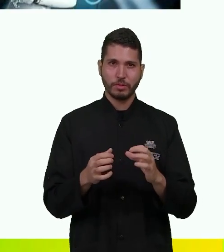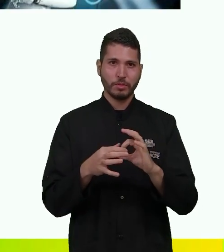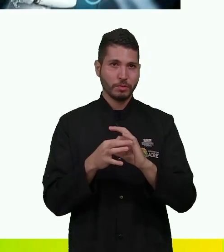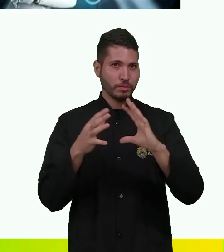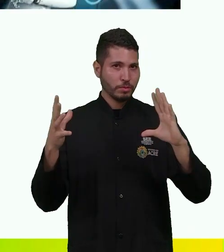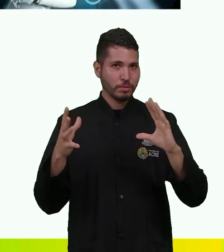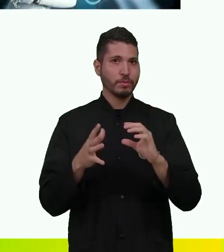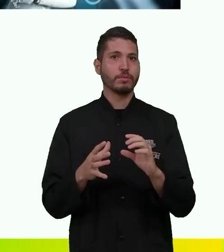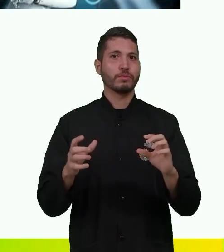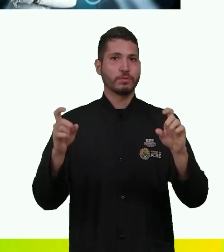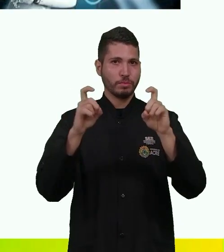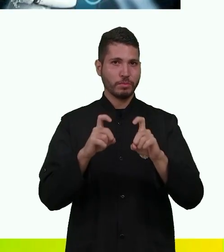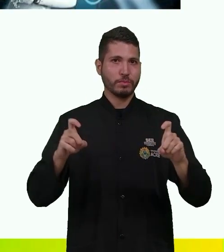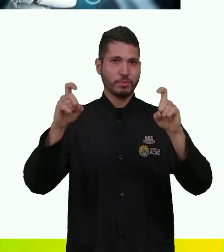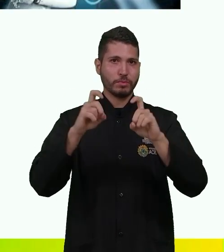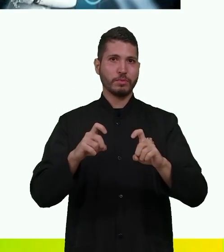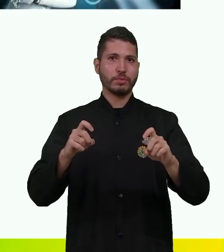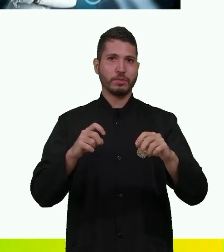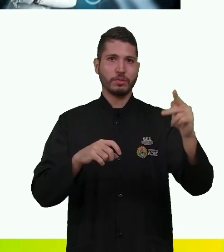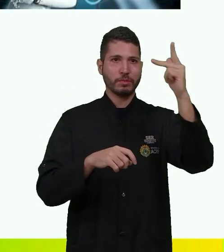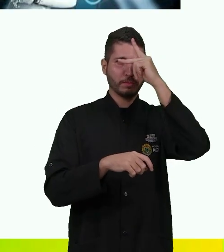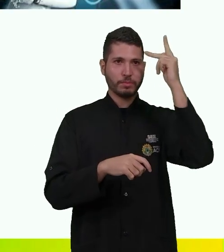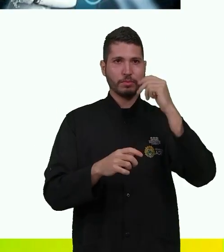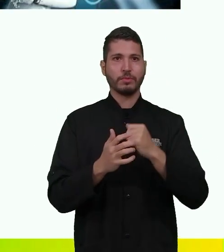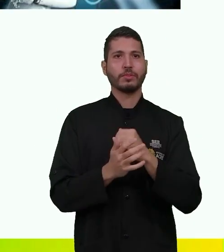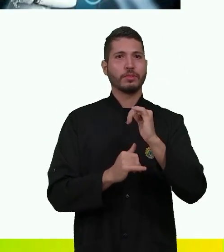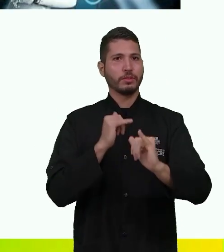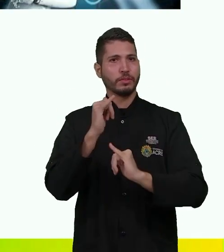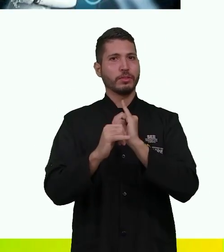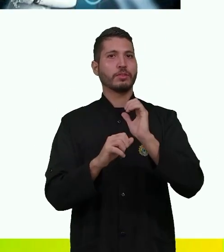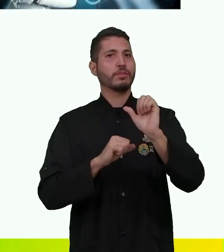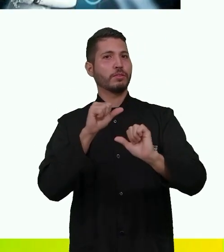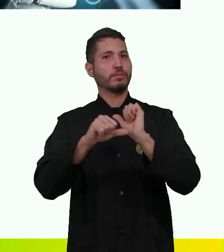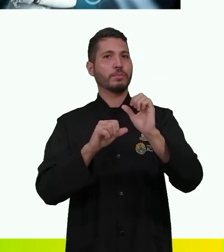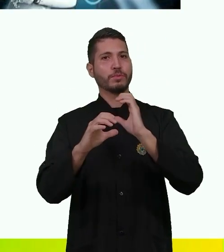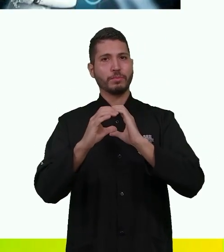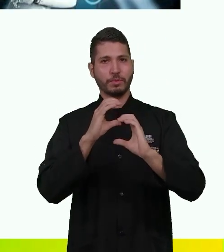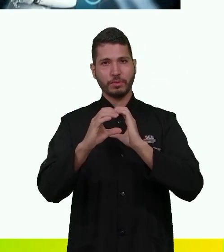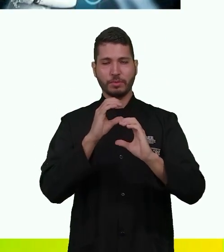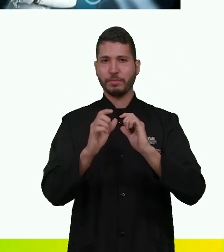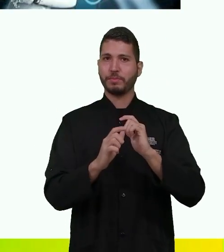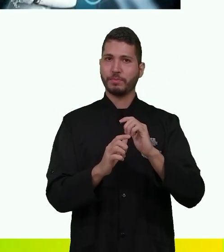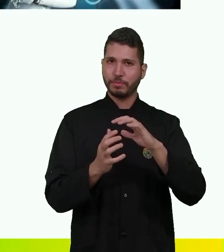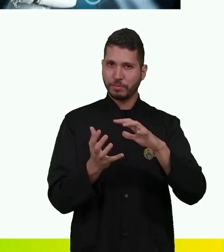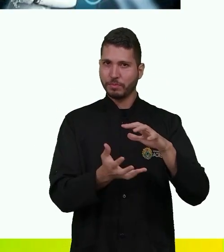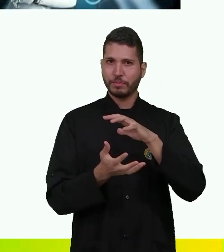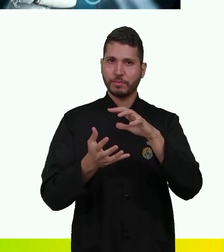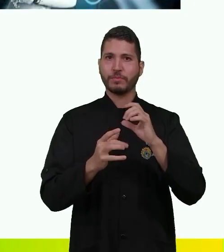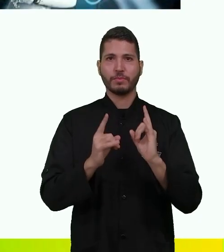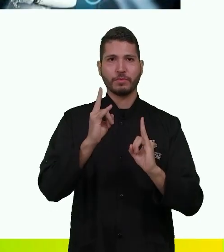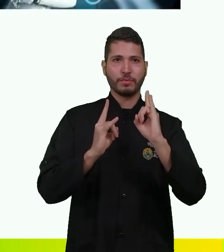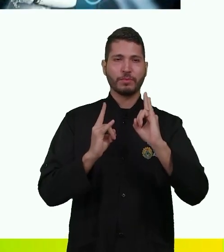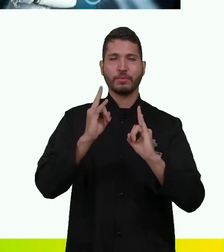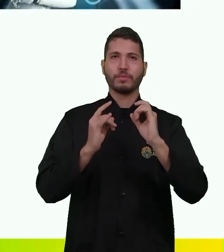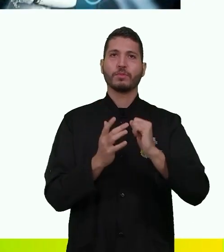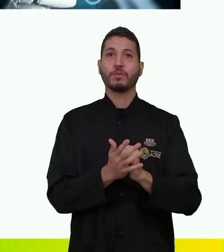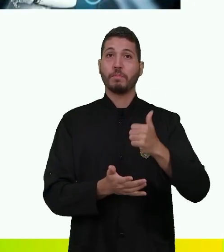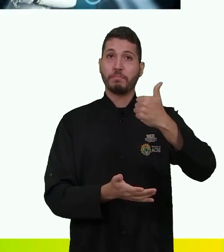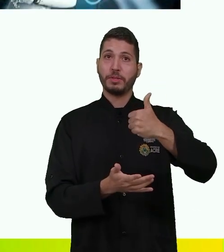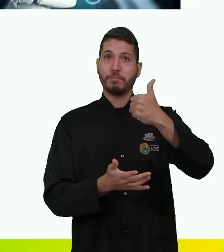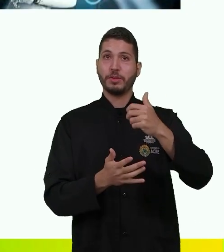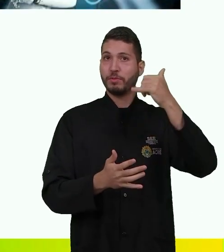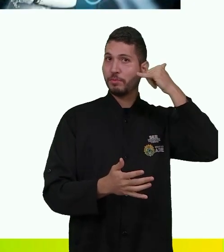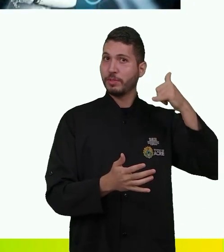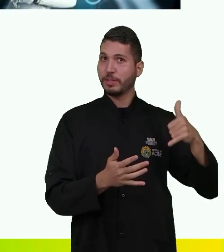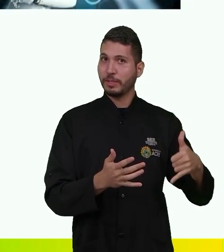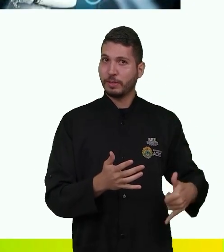comunicação global, e a robótica, que automatizou a produção industrial. o primeiro aparelho celular portátil,